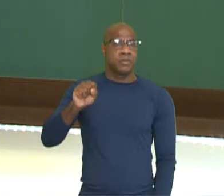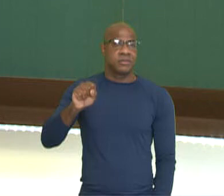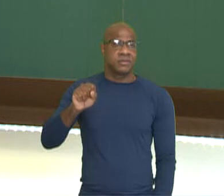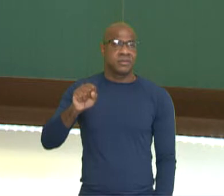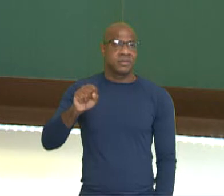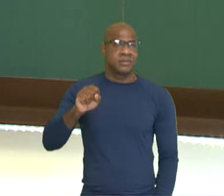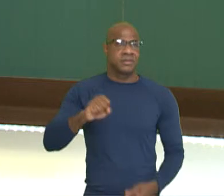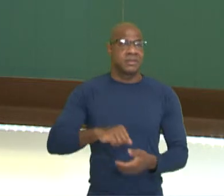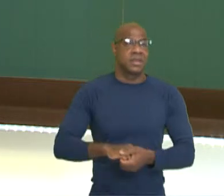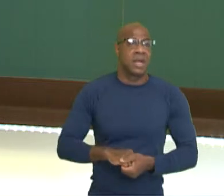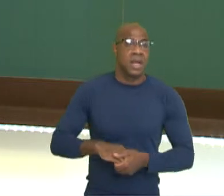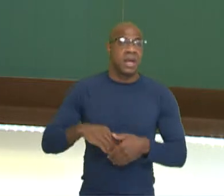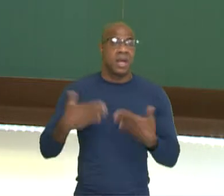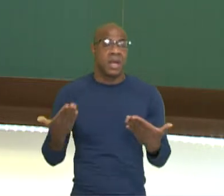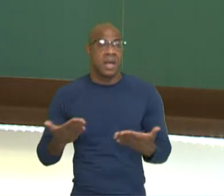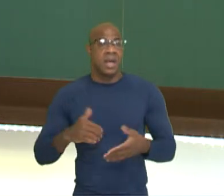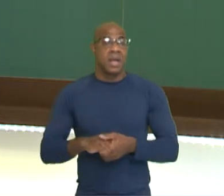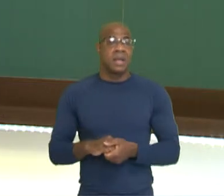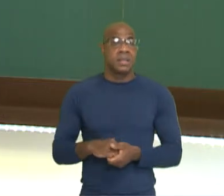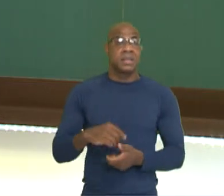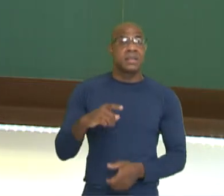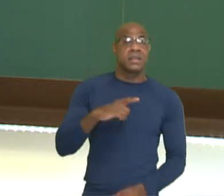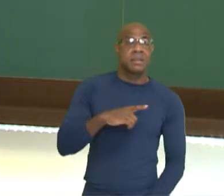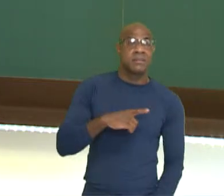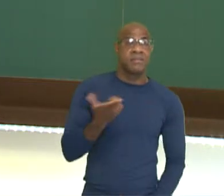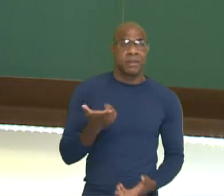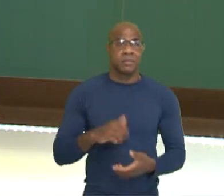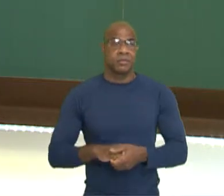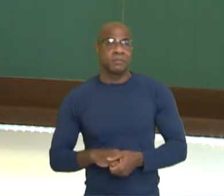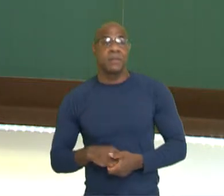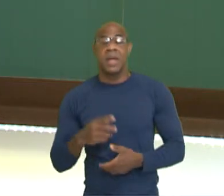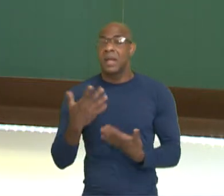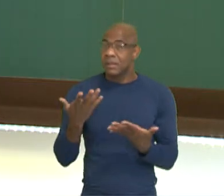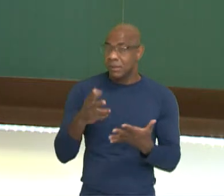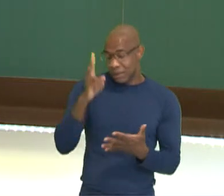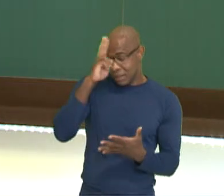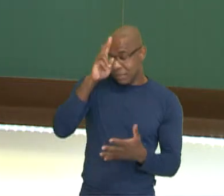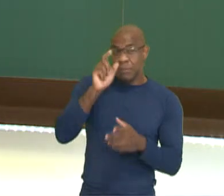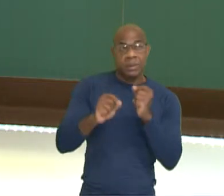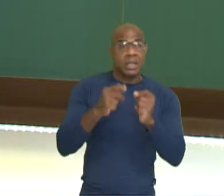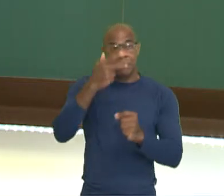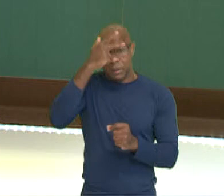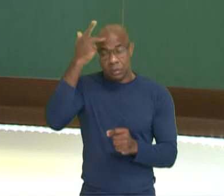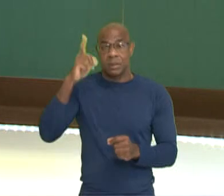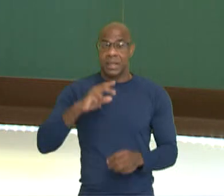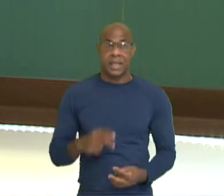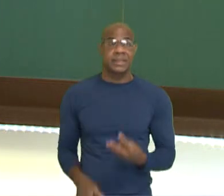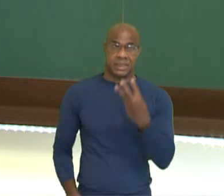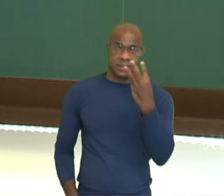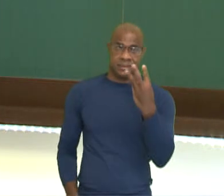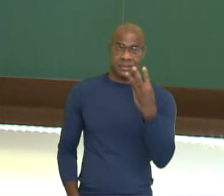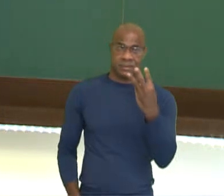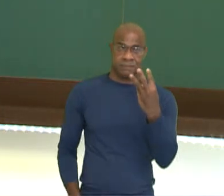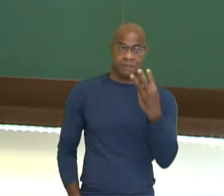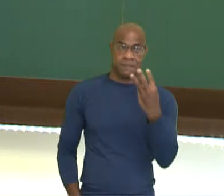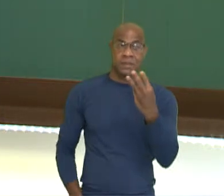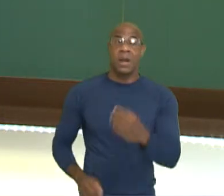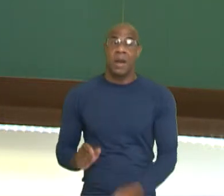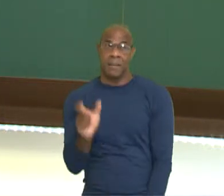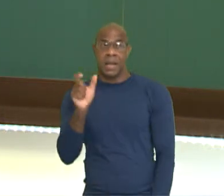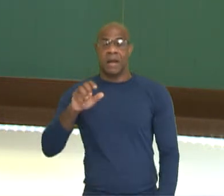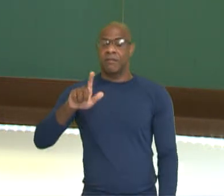vemos? Nós. Temos. Quem é que temos? Nós. Lembrando, então, que as pessoas são 3. A pessoa que fala,